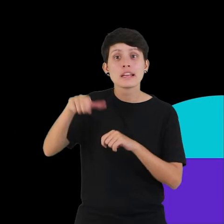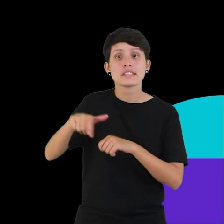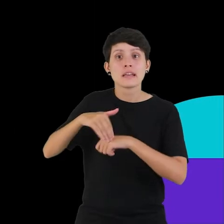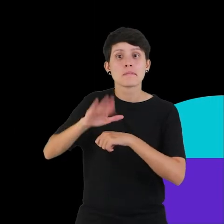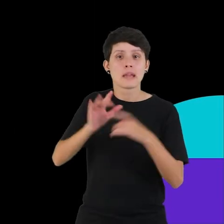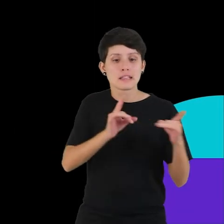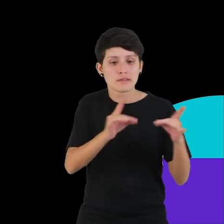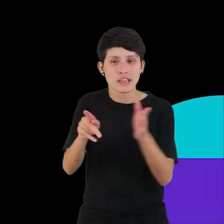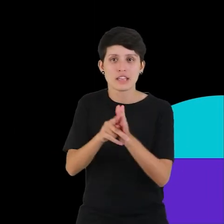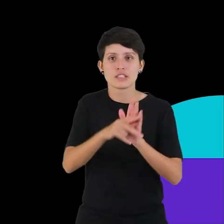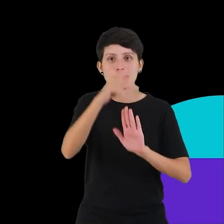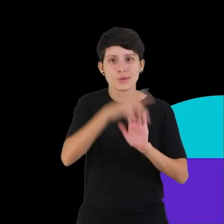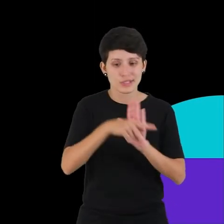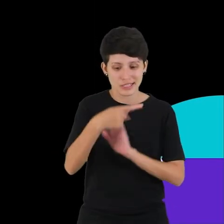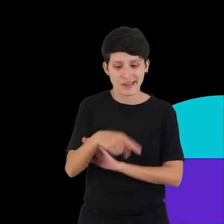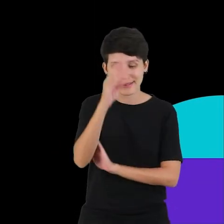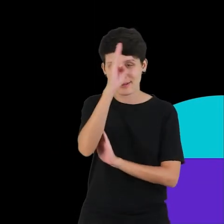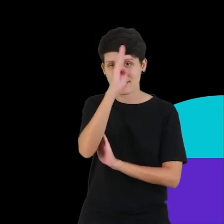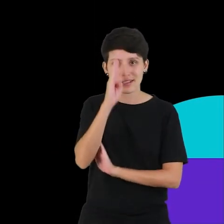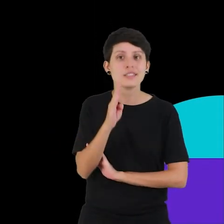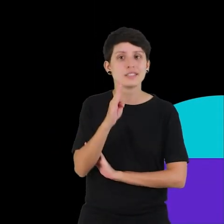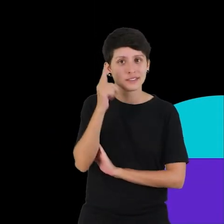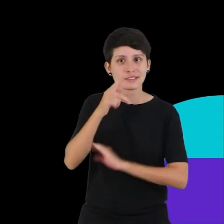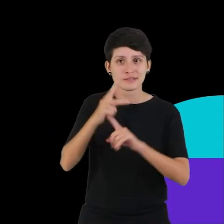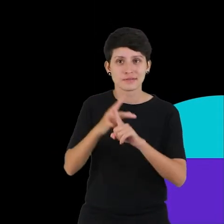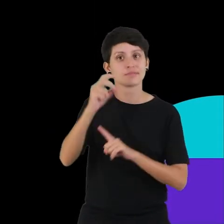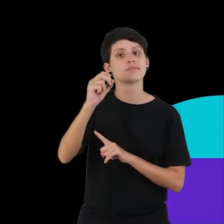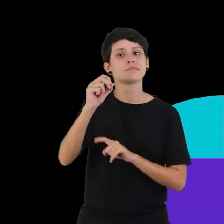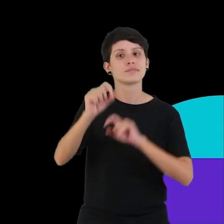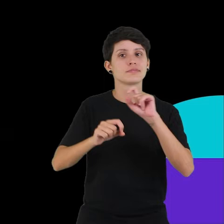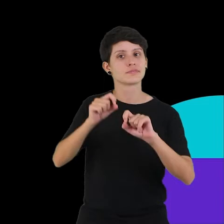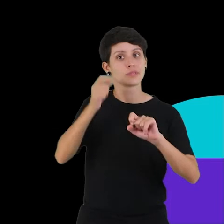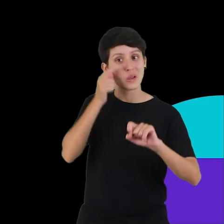Produtos de qualidade, assim como a da Nestlé. Então tem essa questão.